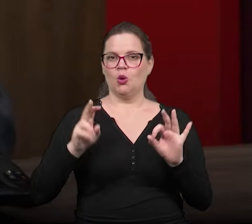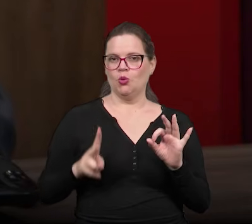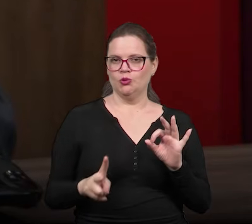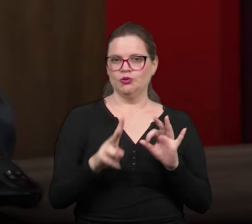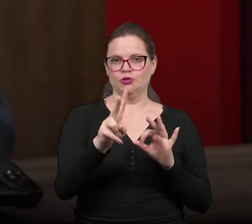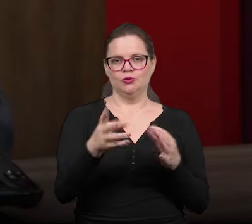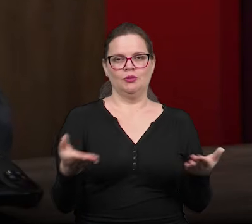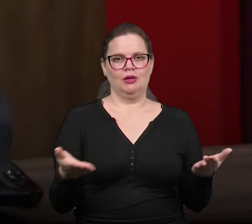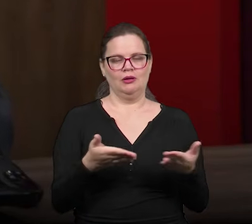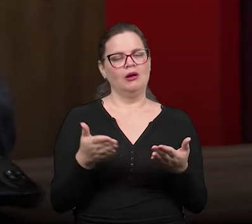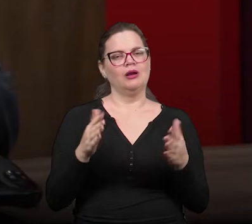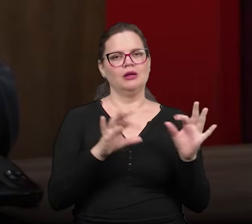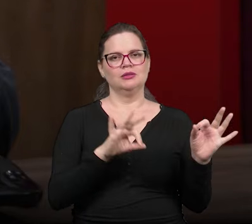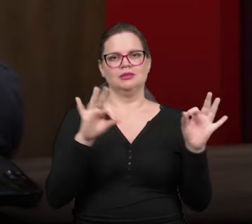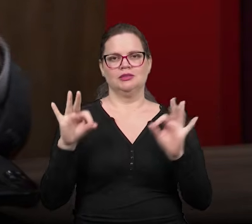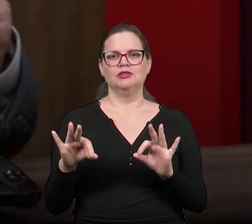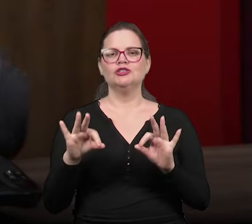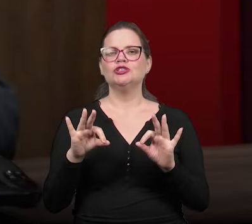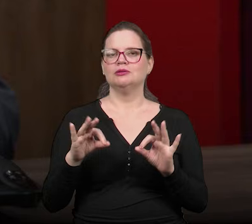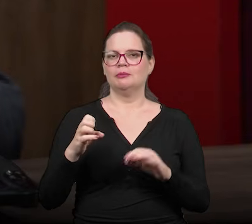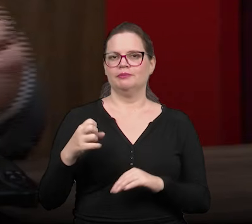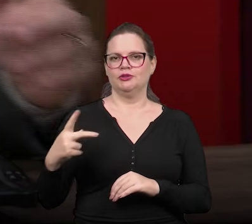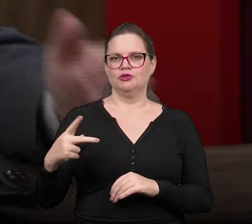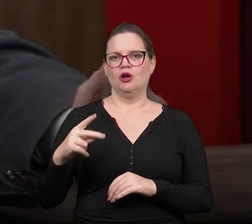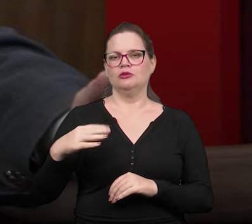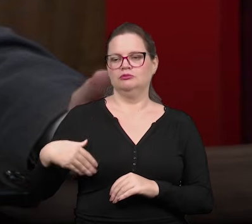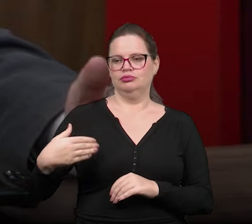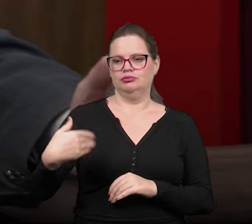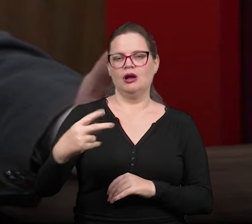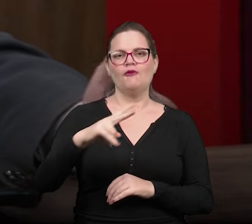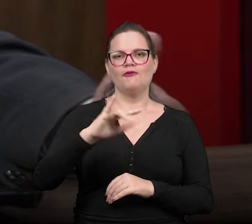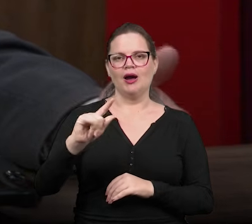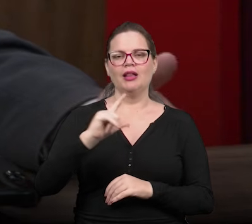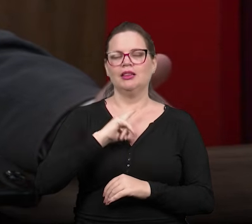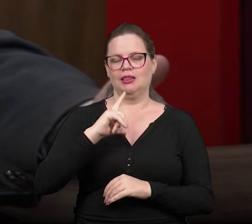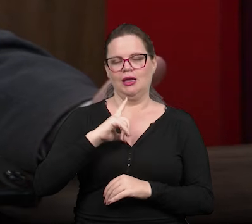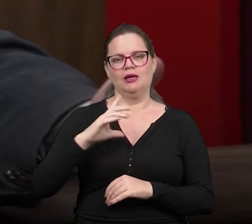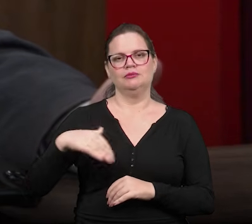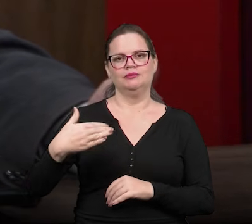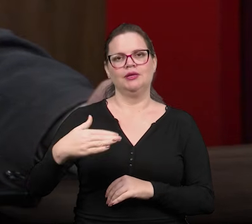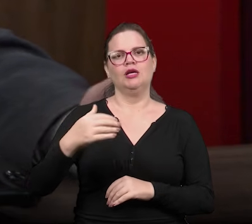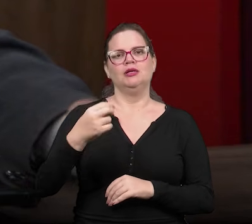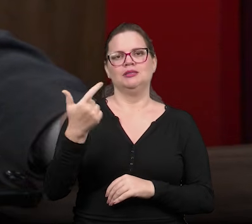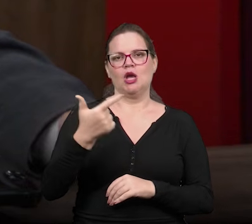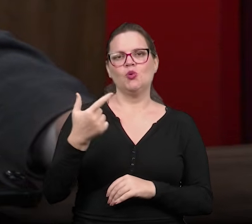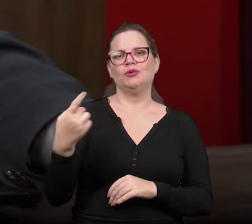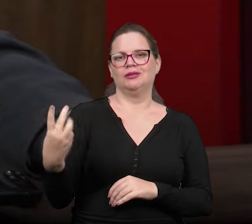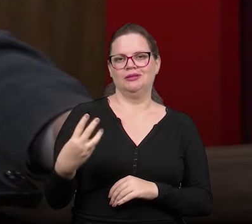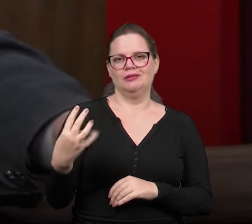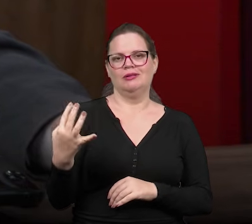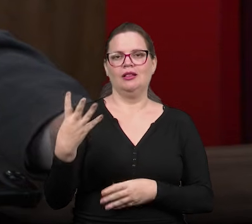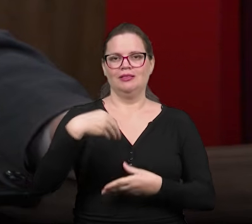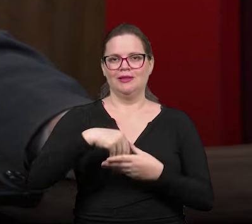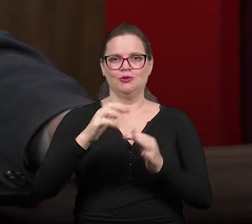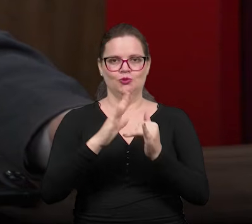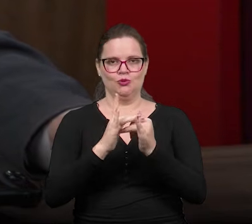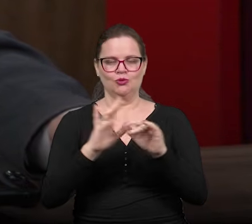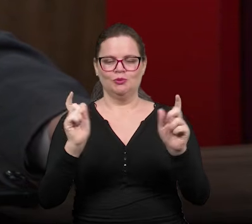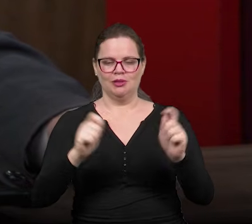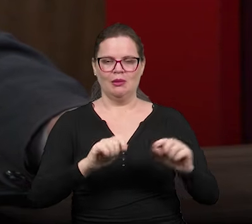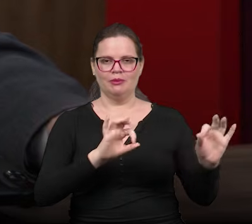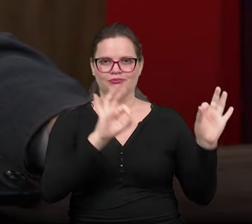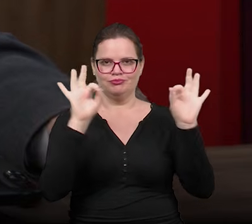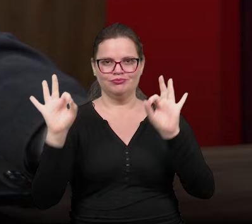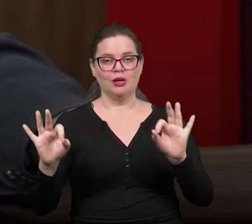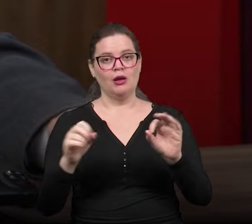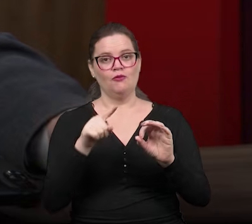nesse episódio. Nós vamos ter todos os episódios sobre a fé na nossa playlist no YouTube, mas você também que está assistindo na TV,